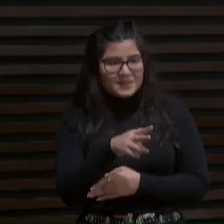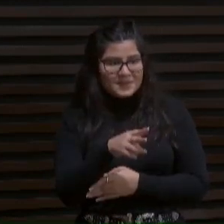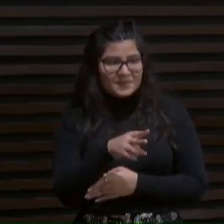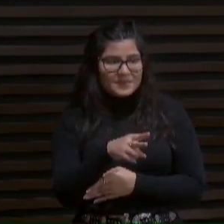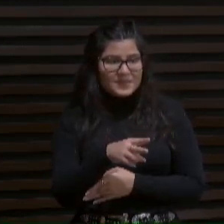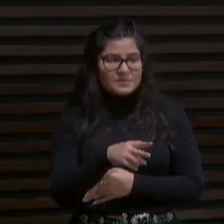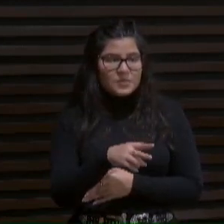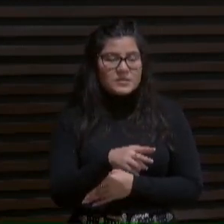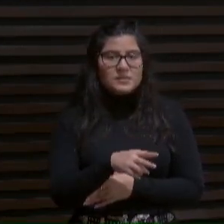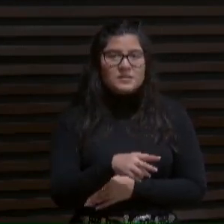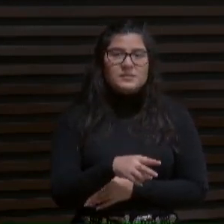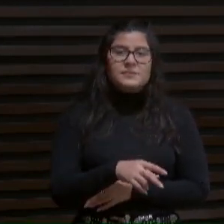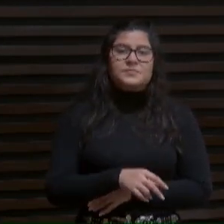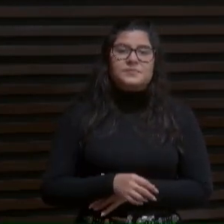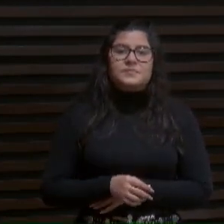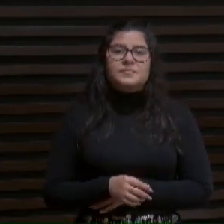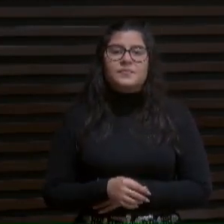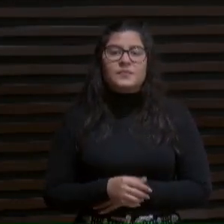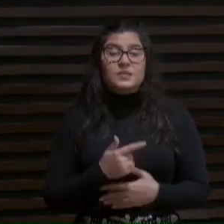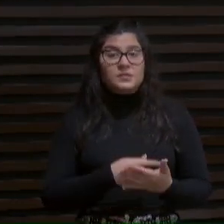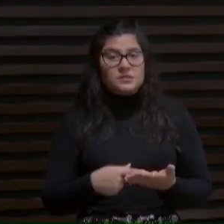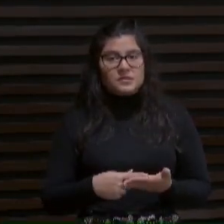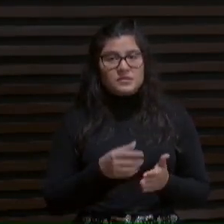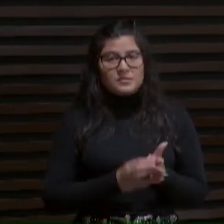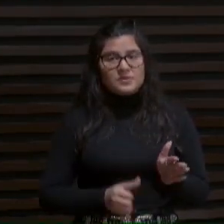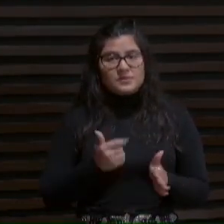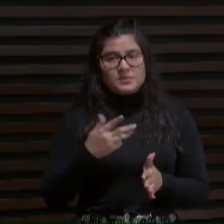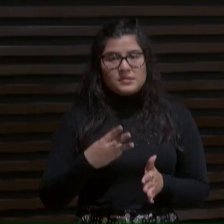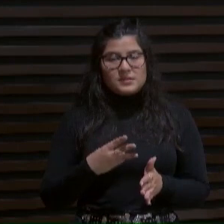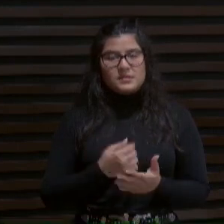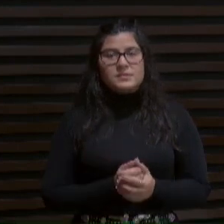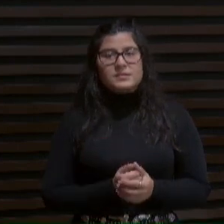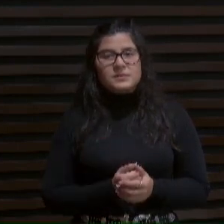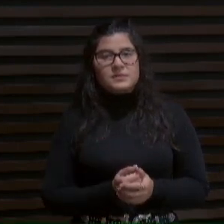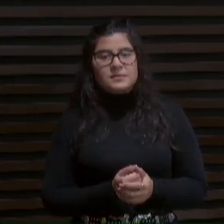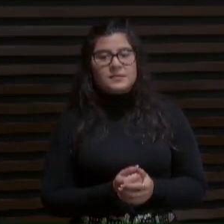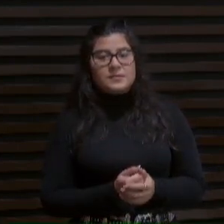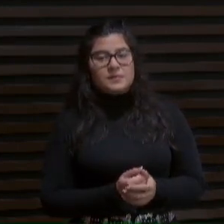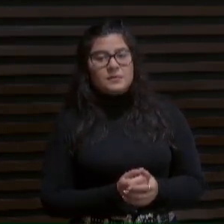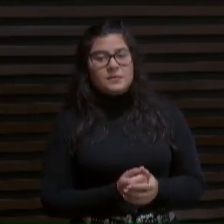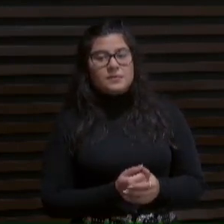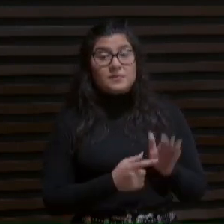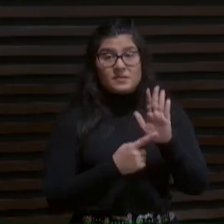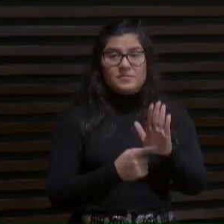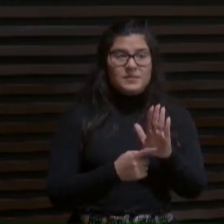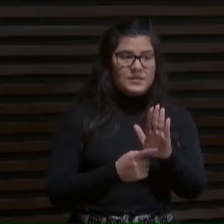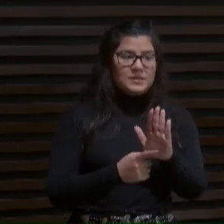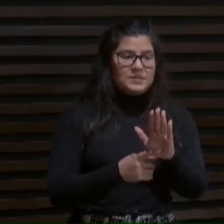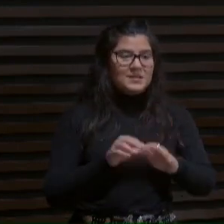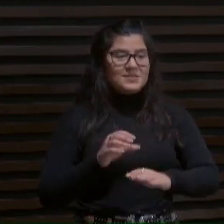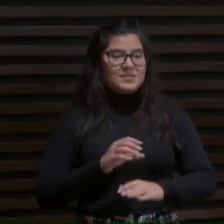de Macpela, aqui de Gênesis 23, representa toda a terra de Canaã. É o